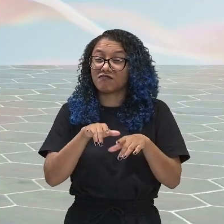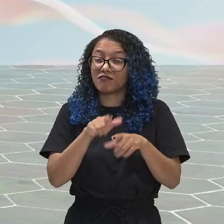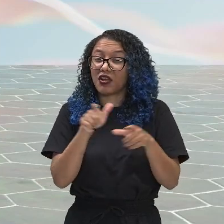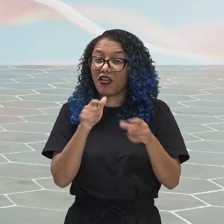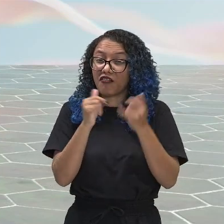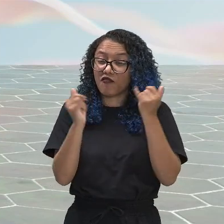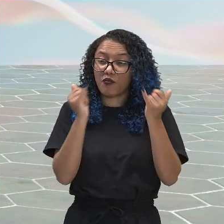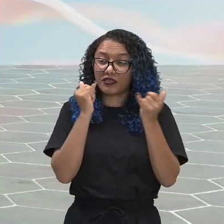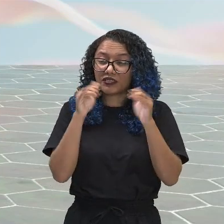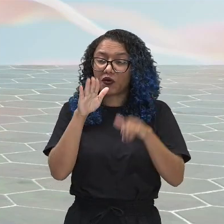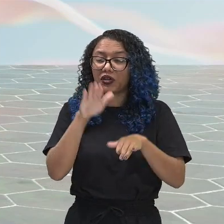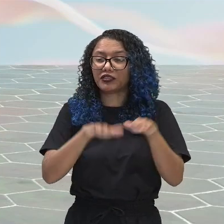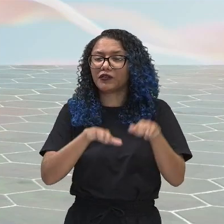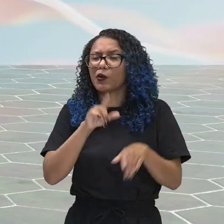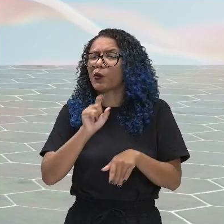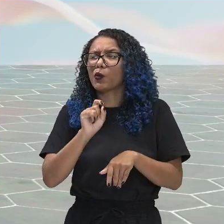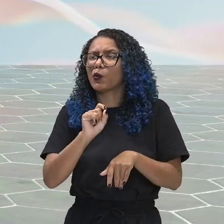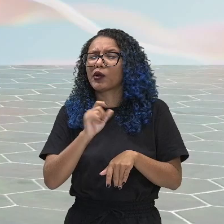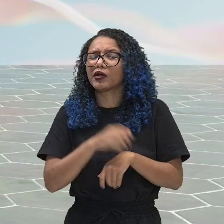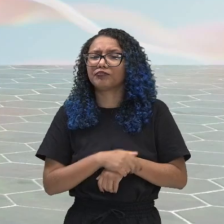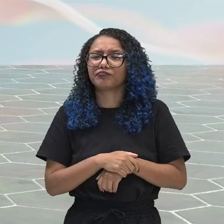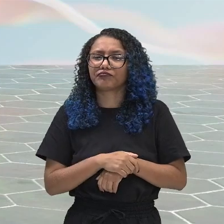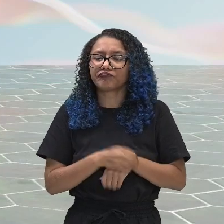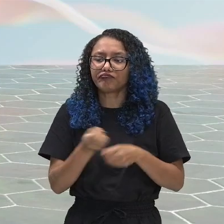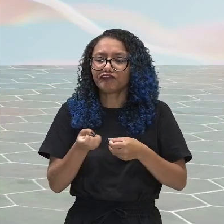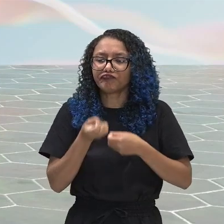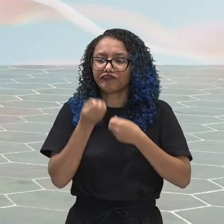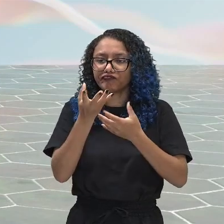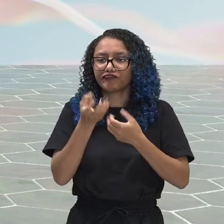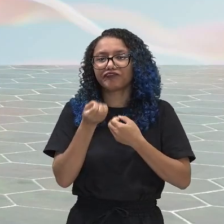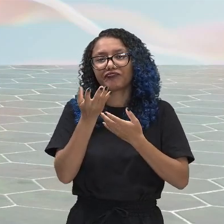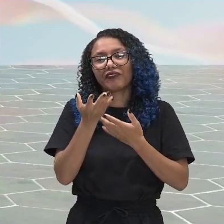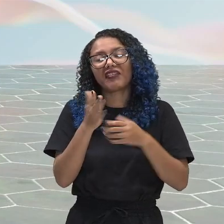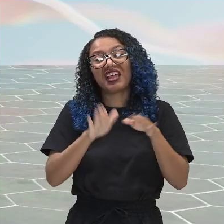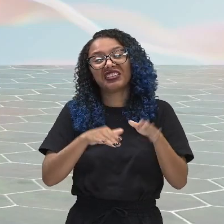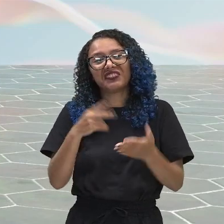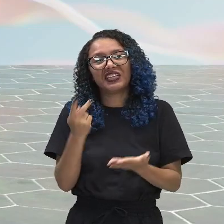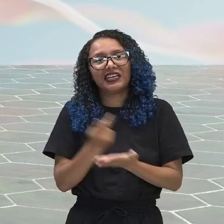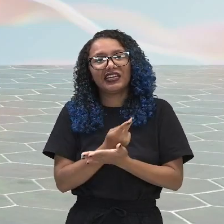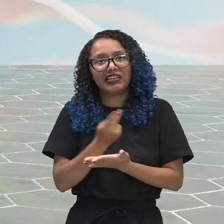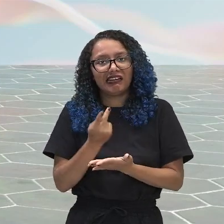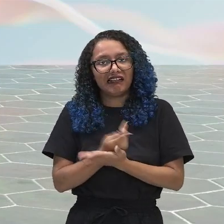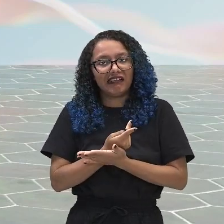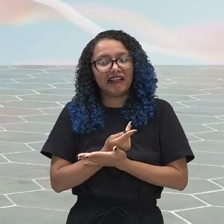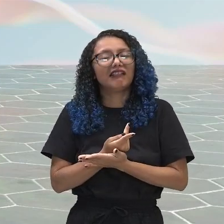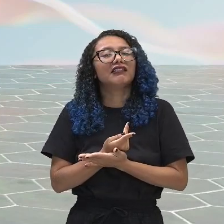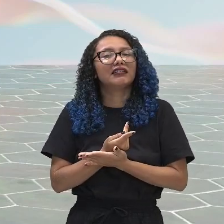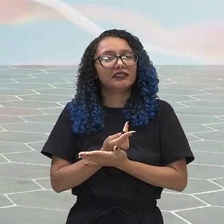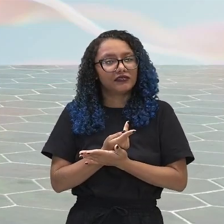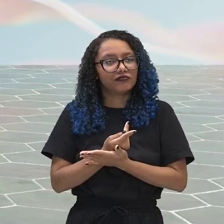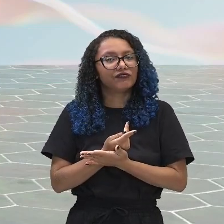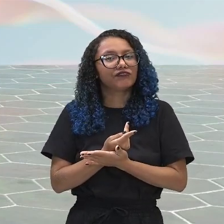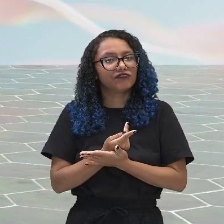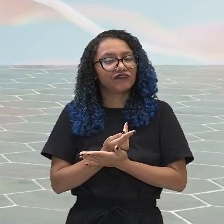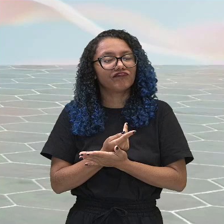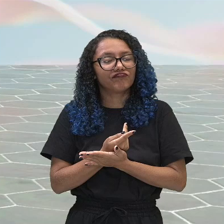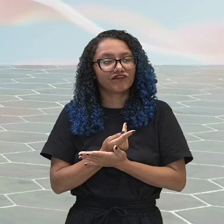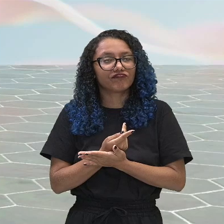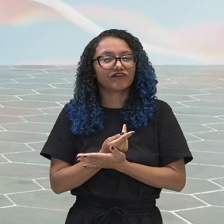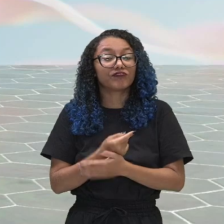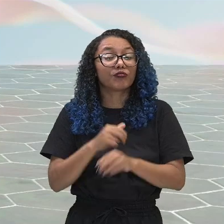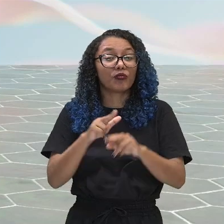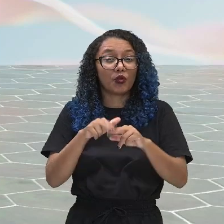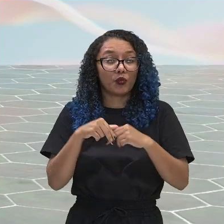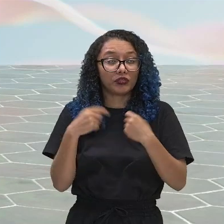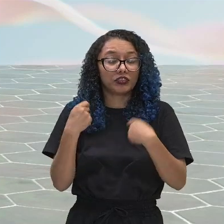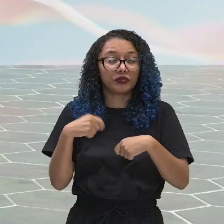ali ser transmitidas de uma forma não muito correta ou coerente. Então,